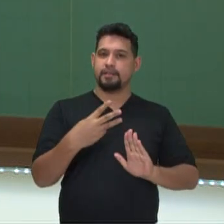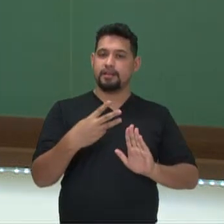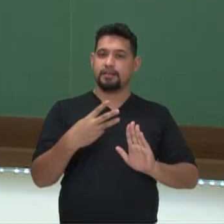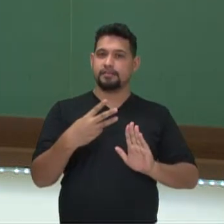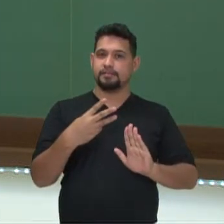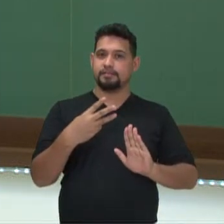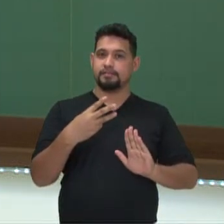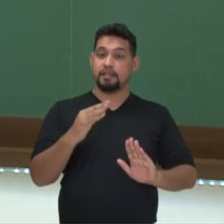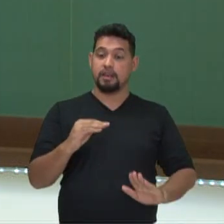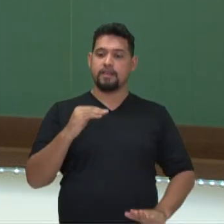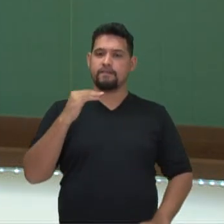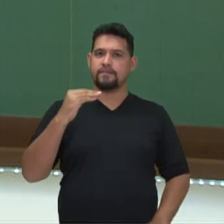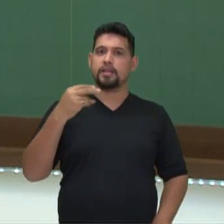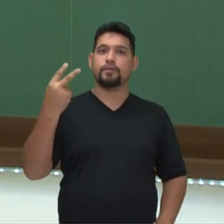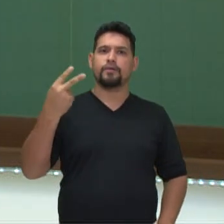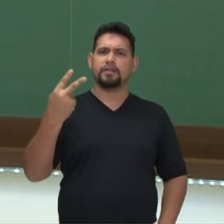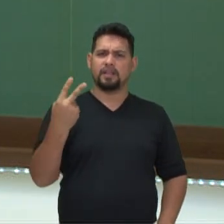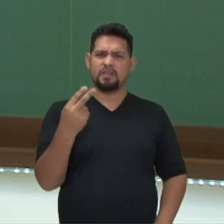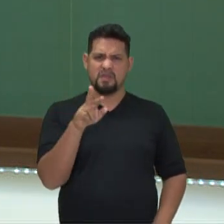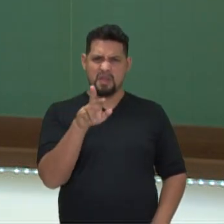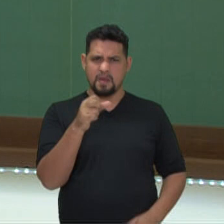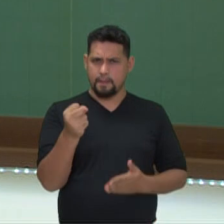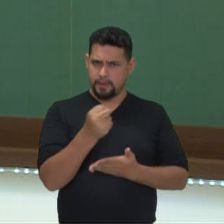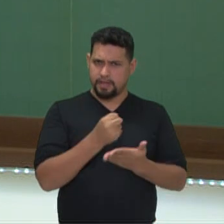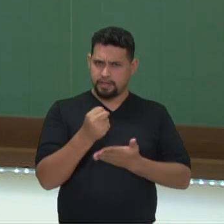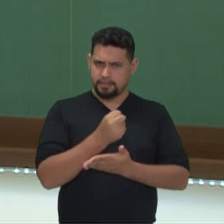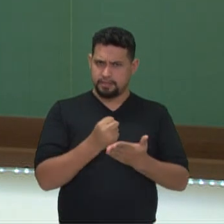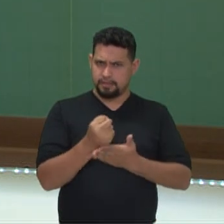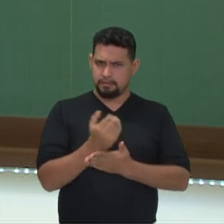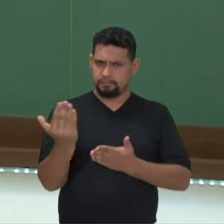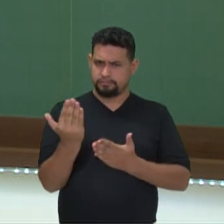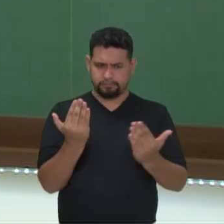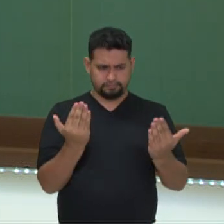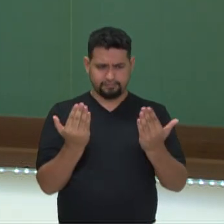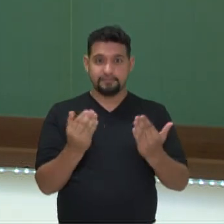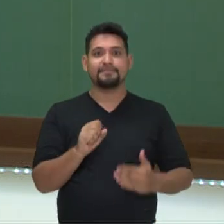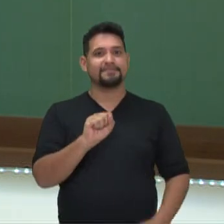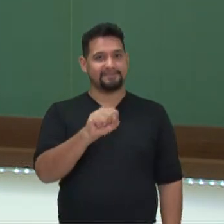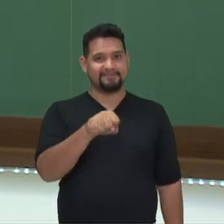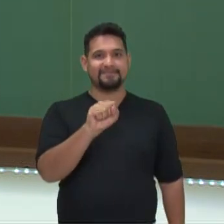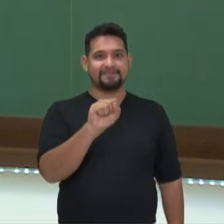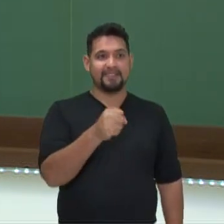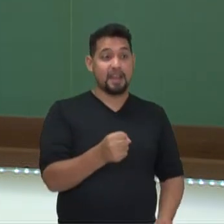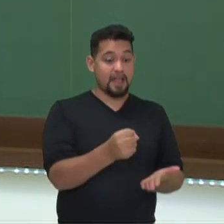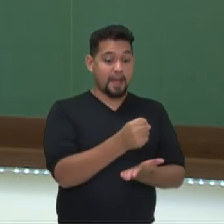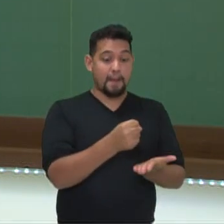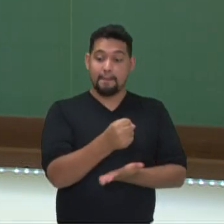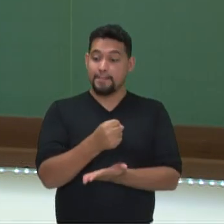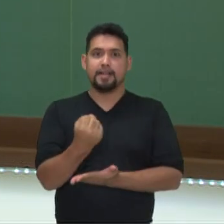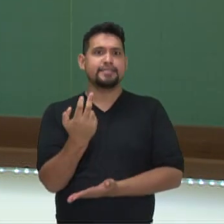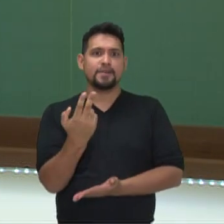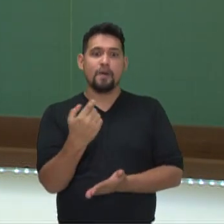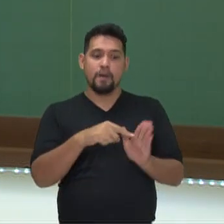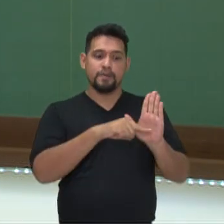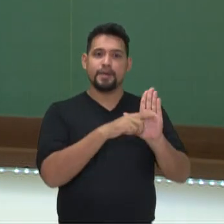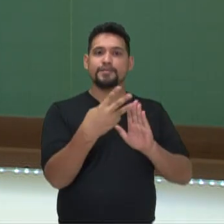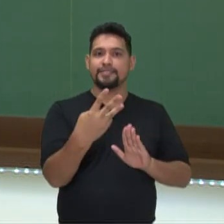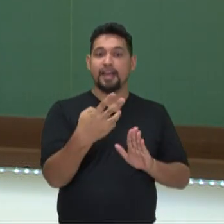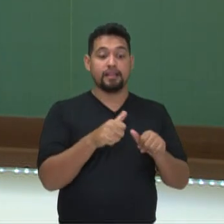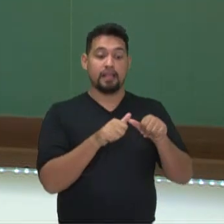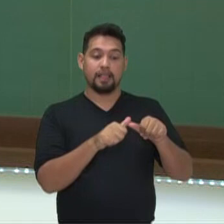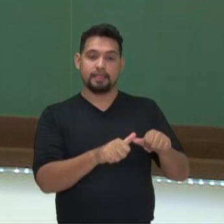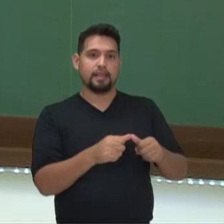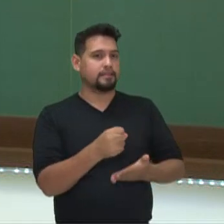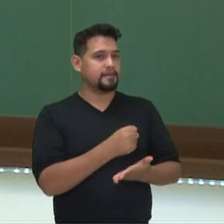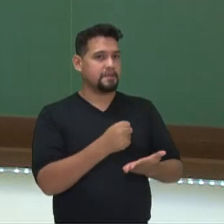elevado ao quadrado. É a mesma base nas duas potências? Sim, a base é menos 3. Então, eu mantenho a